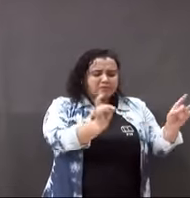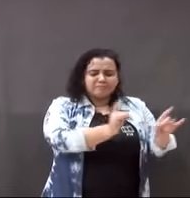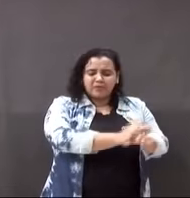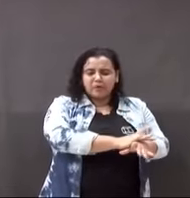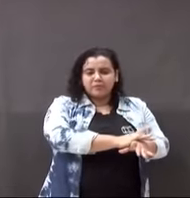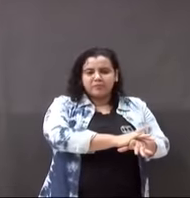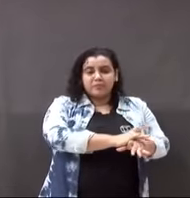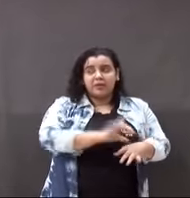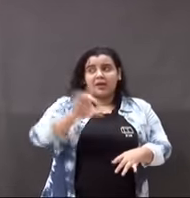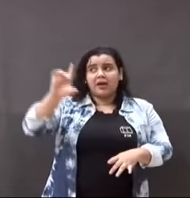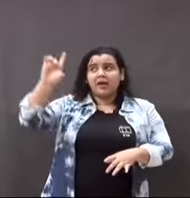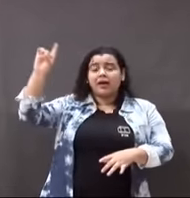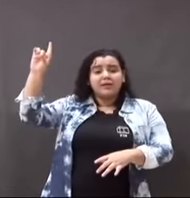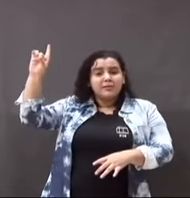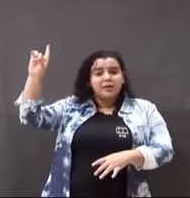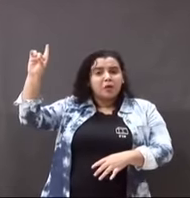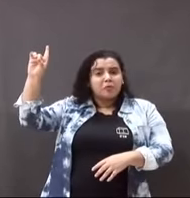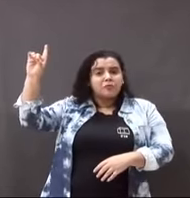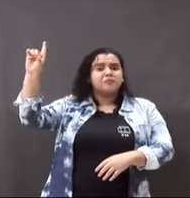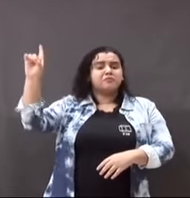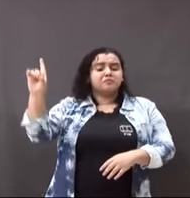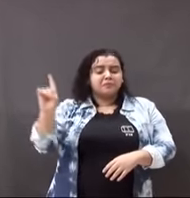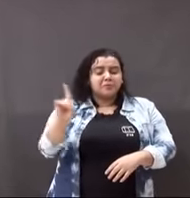aí Deus chega e disse: